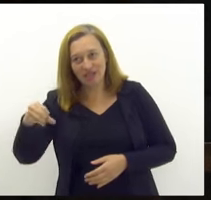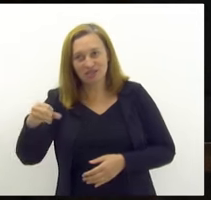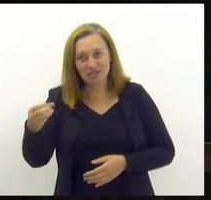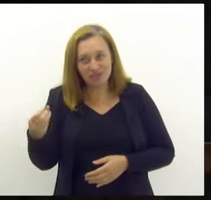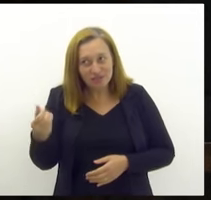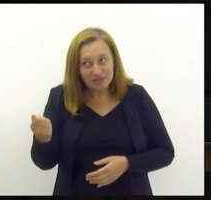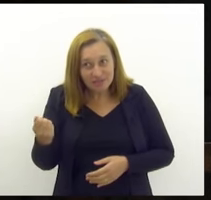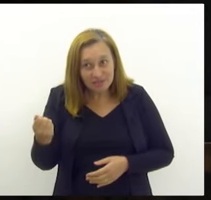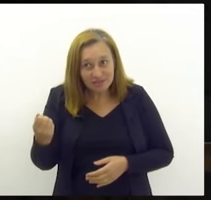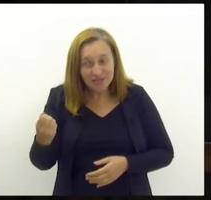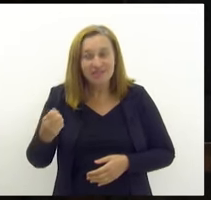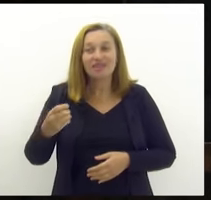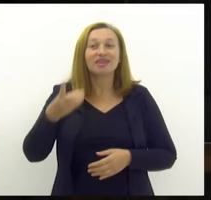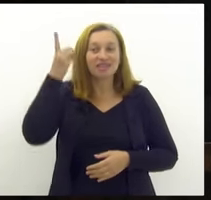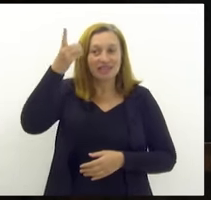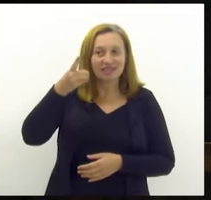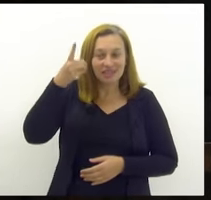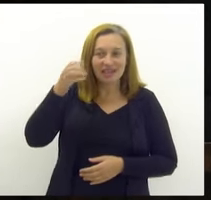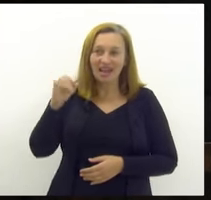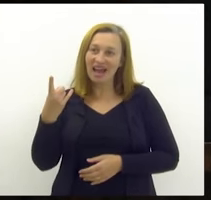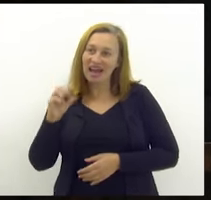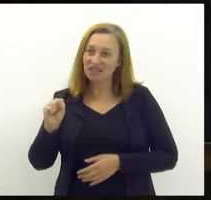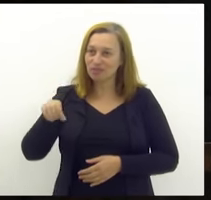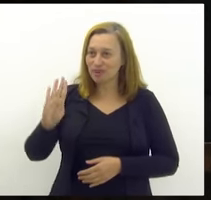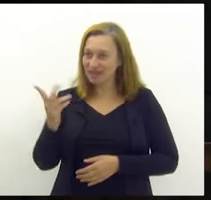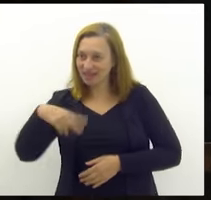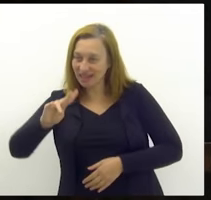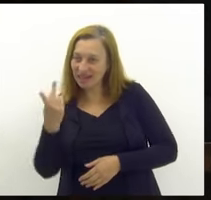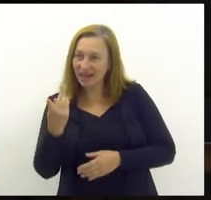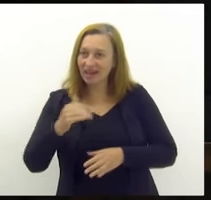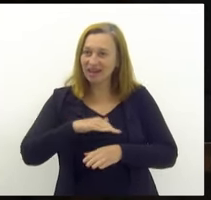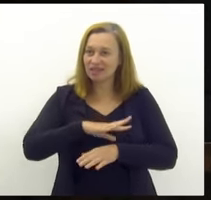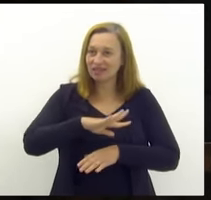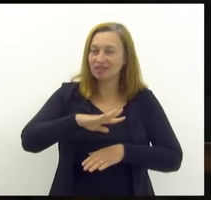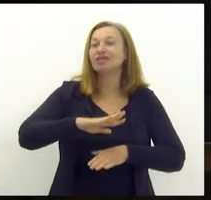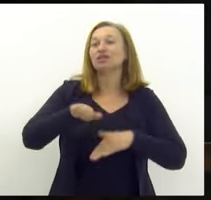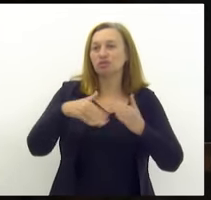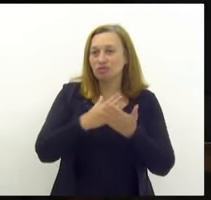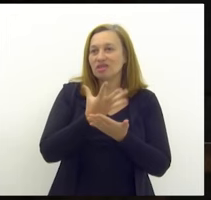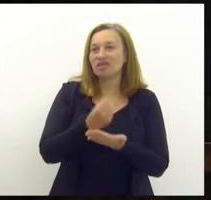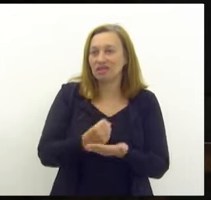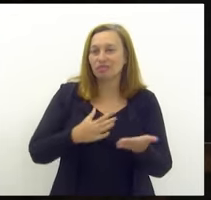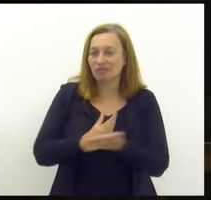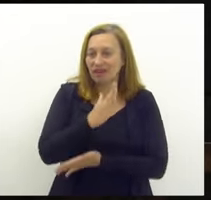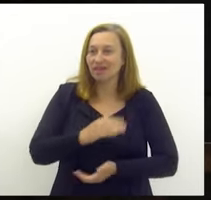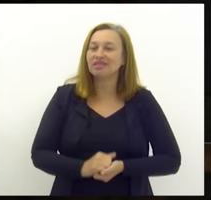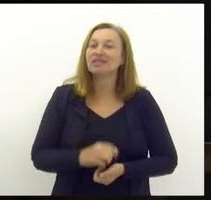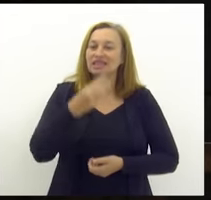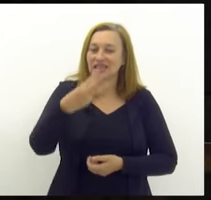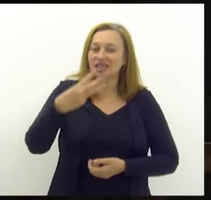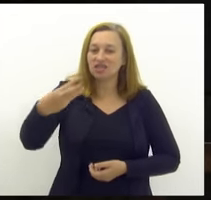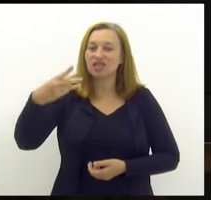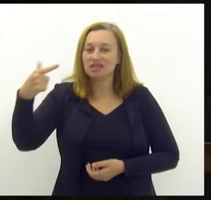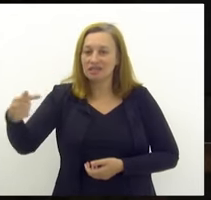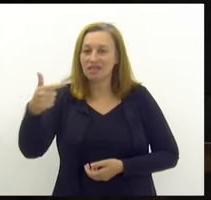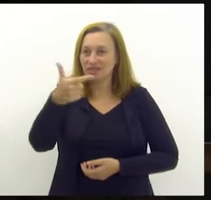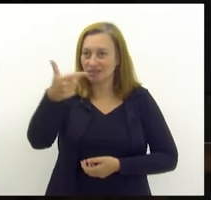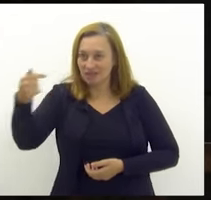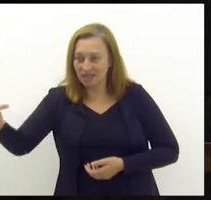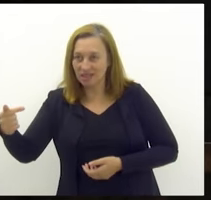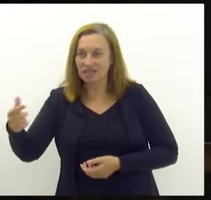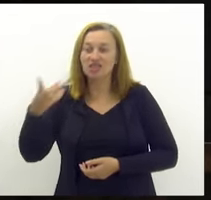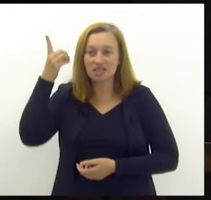2010 deputado Carlinhos BNH os senhores que a própria Man com estão aprovado 3372 Carlinhos